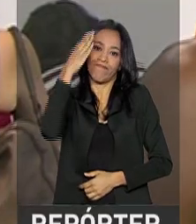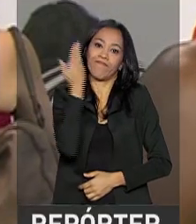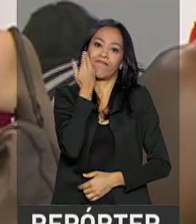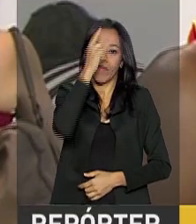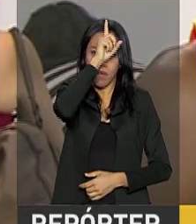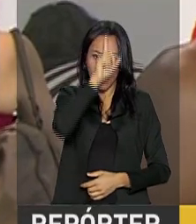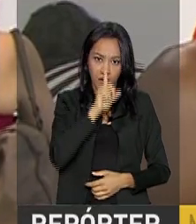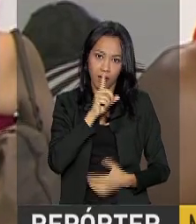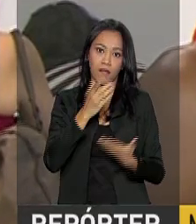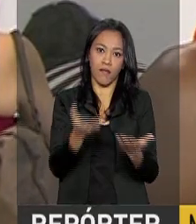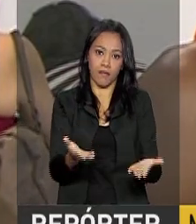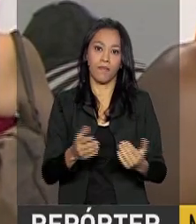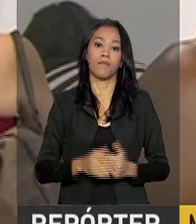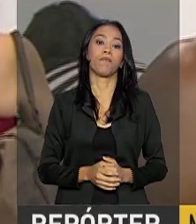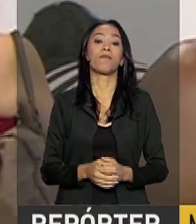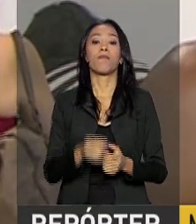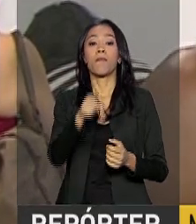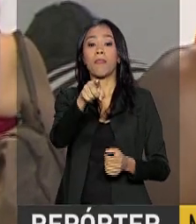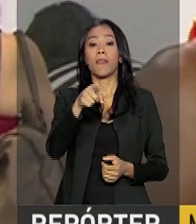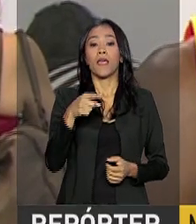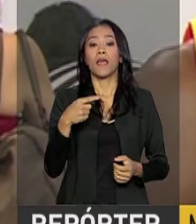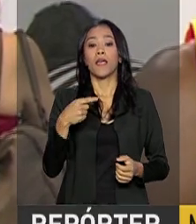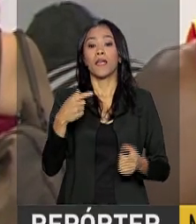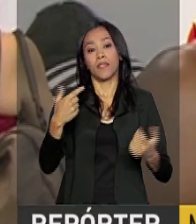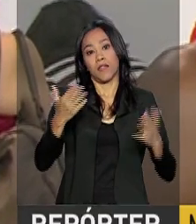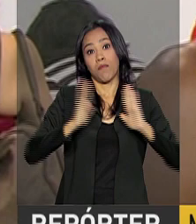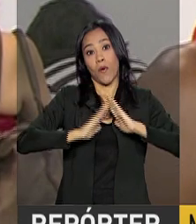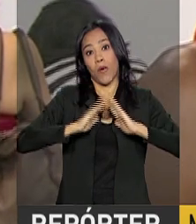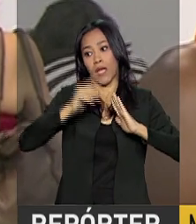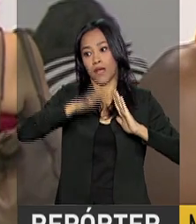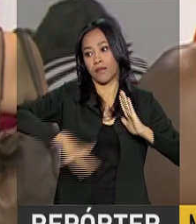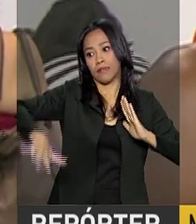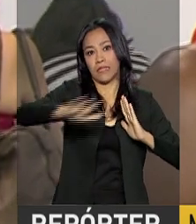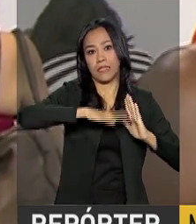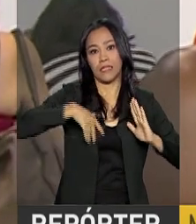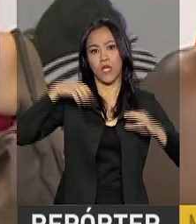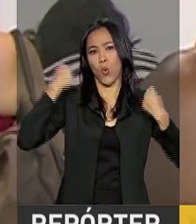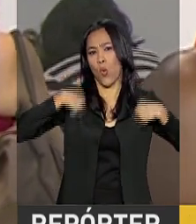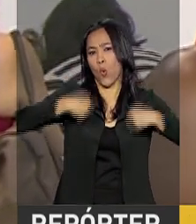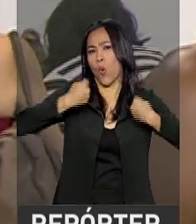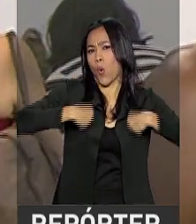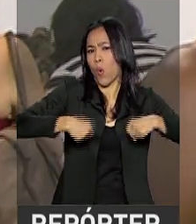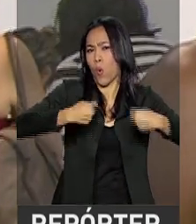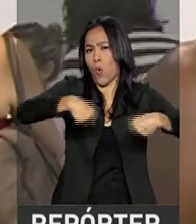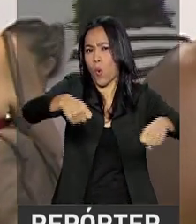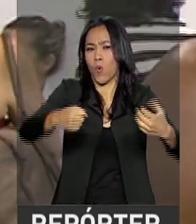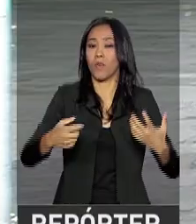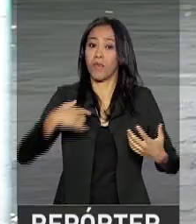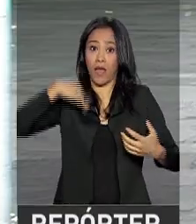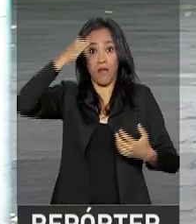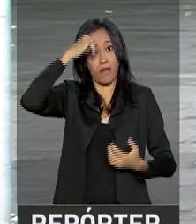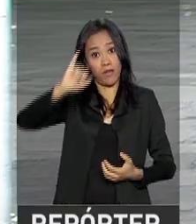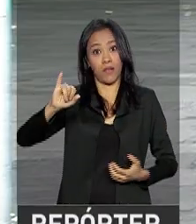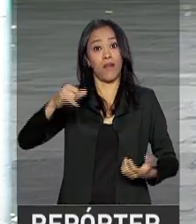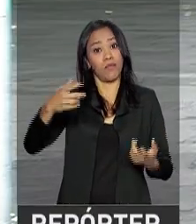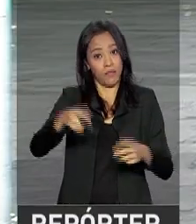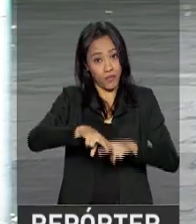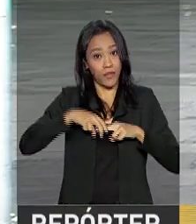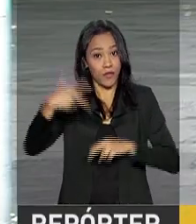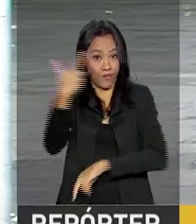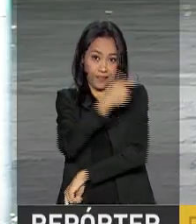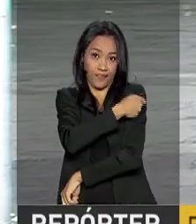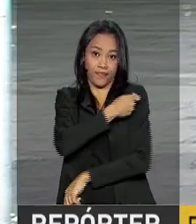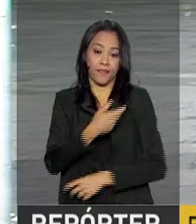morto meia renato no sumaré aí tem tomada porque o fato ocorrido em esporte é bom porque prevenir desde o ano passado